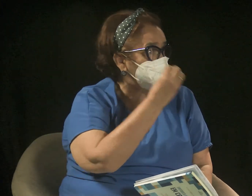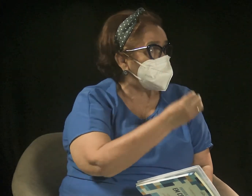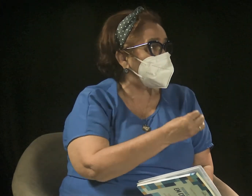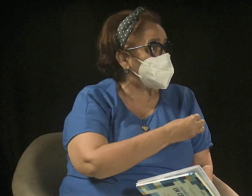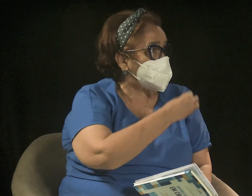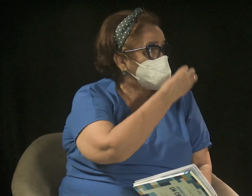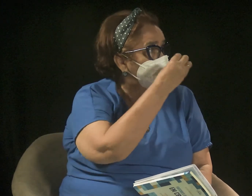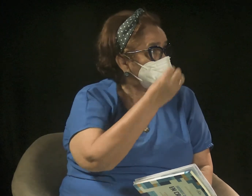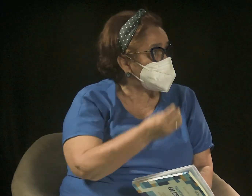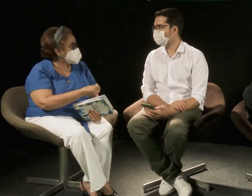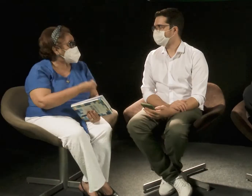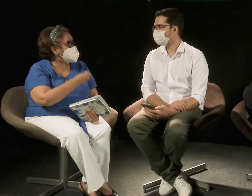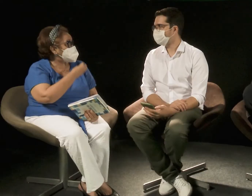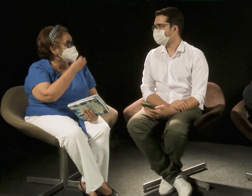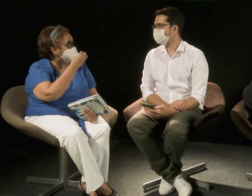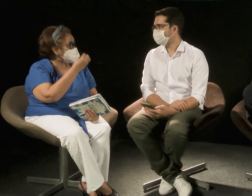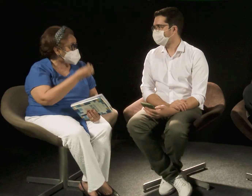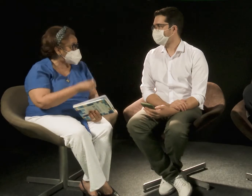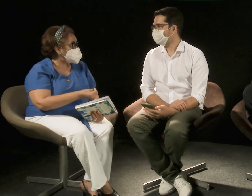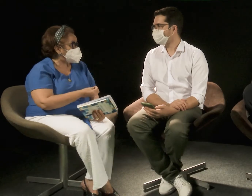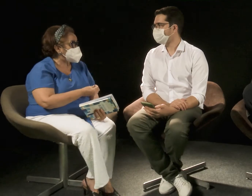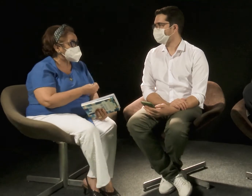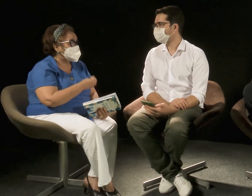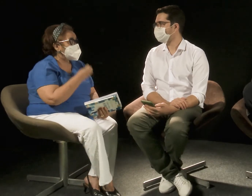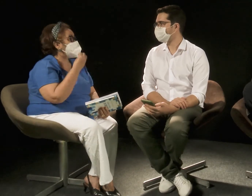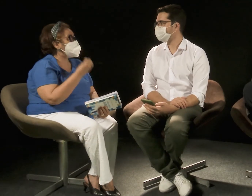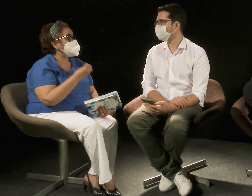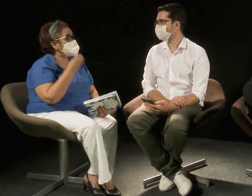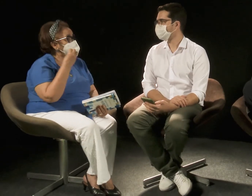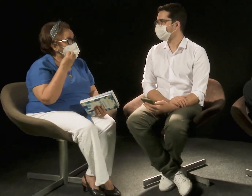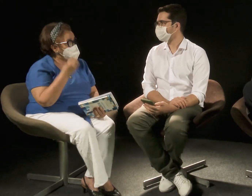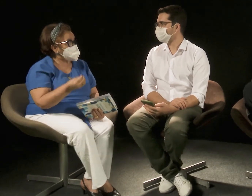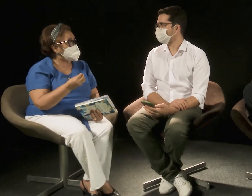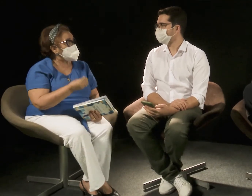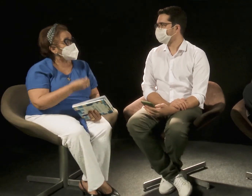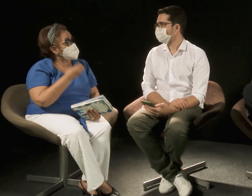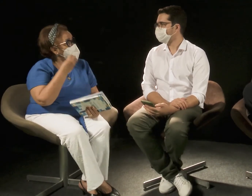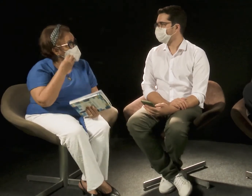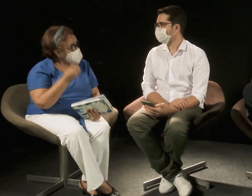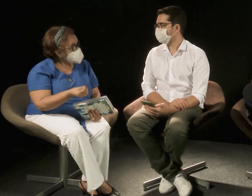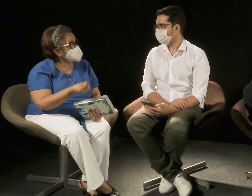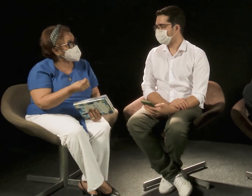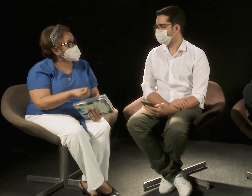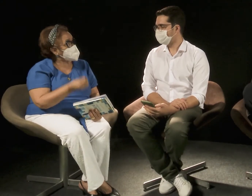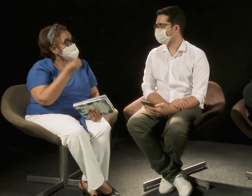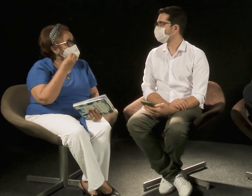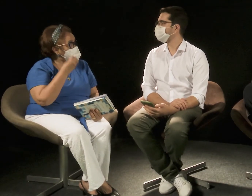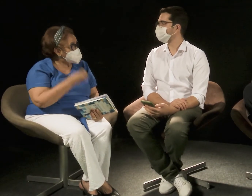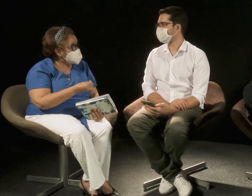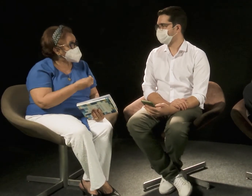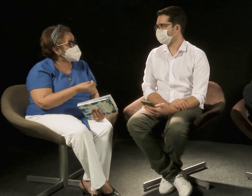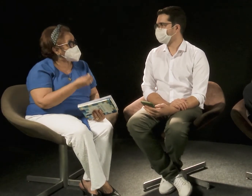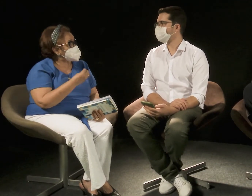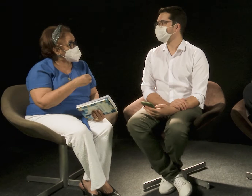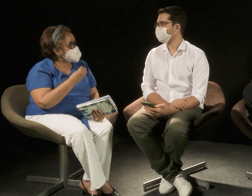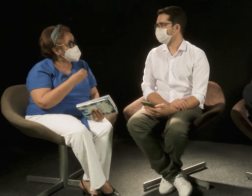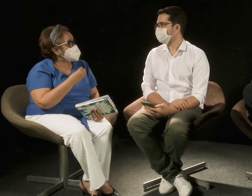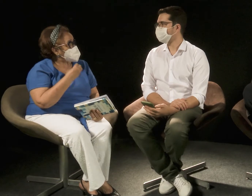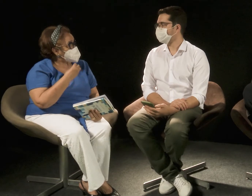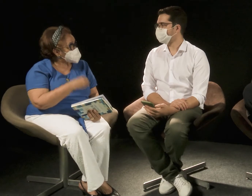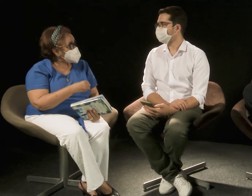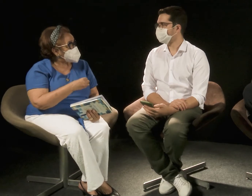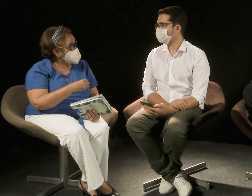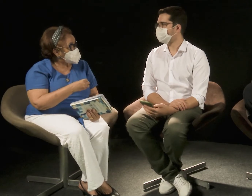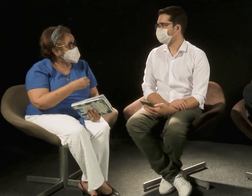dar visibilidade a todos os problemas, a todas as dúvidas. Então, a gente percebe o quê? Que o professor, cada vez mais, precisa ter